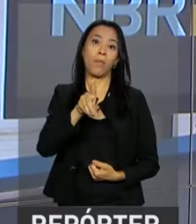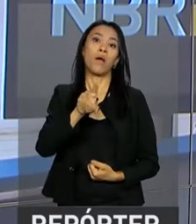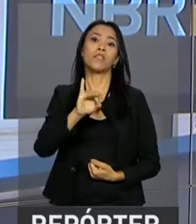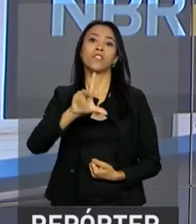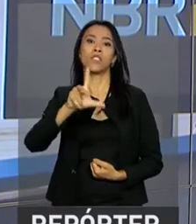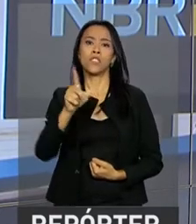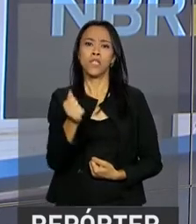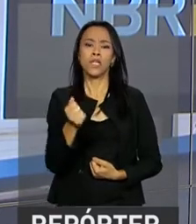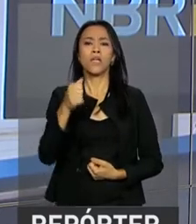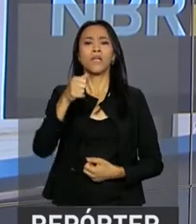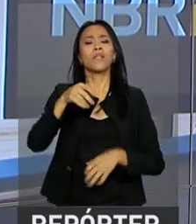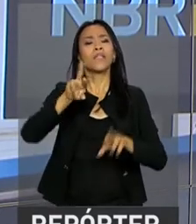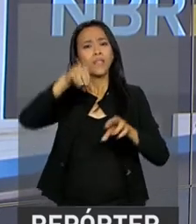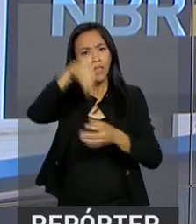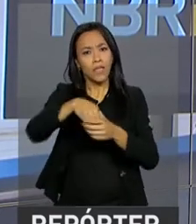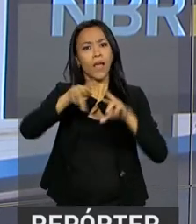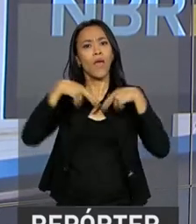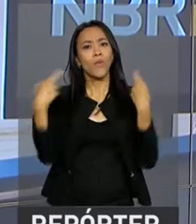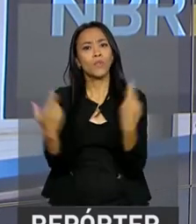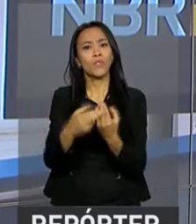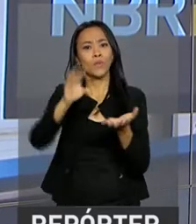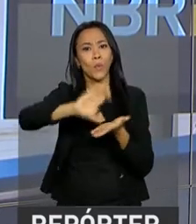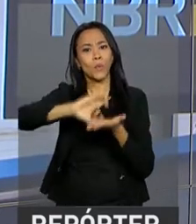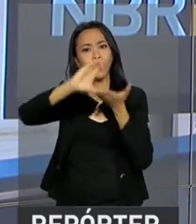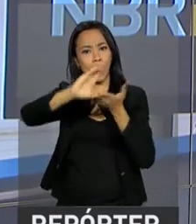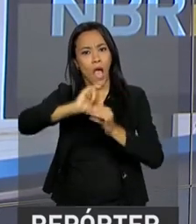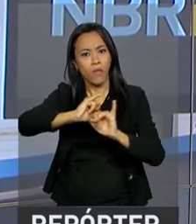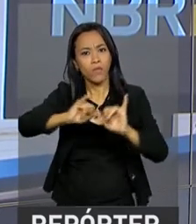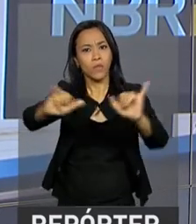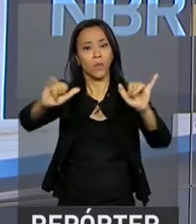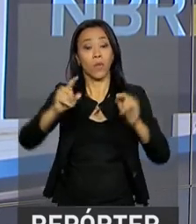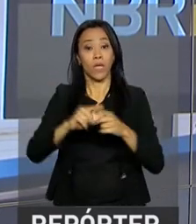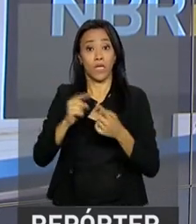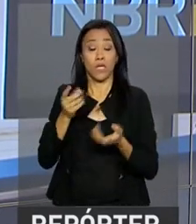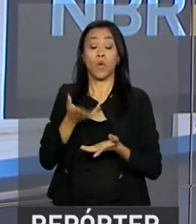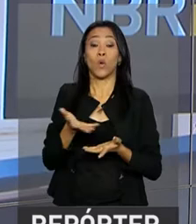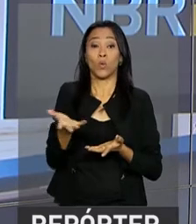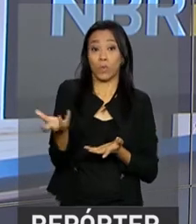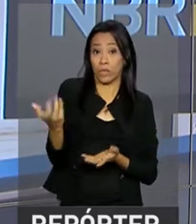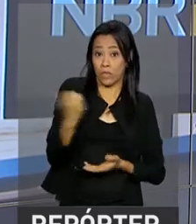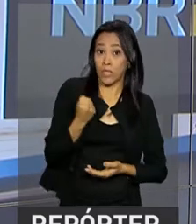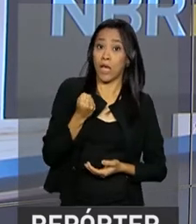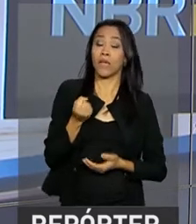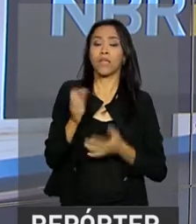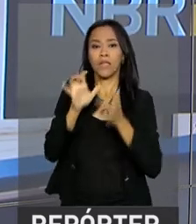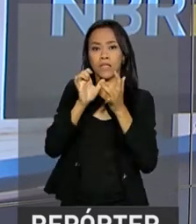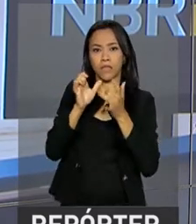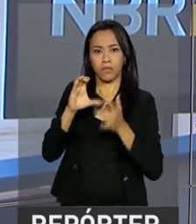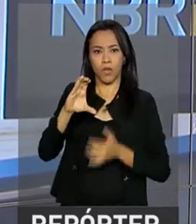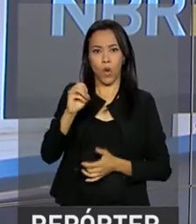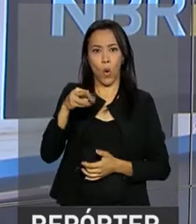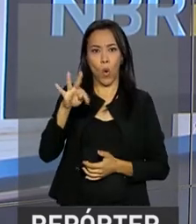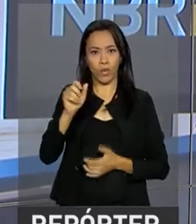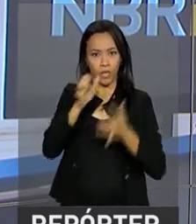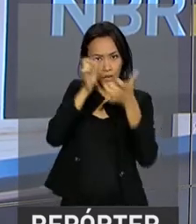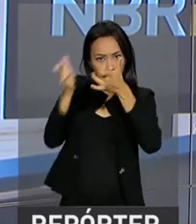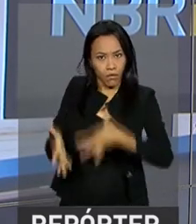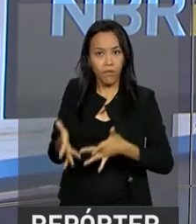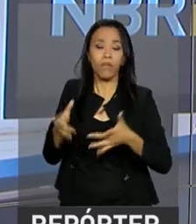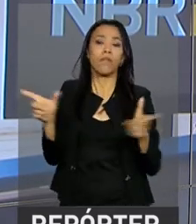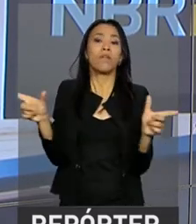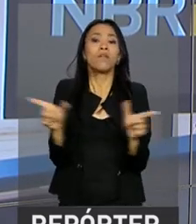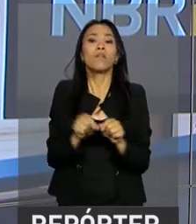do Conselhão. Padilha disse que o saque das contas inativas do FGTS deve injetar o equivalente